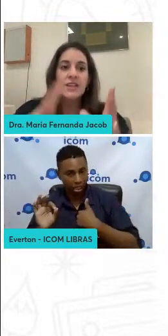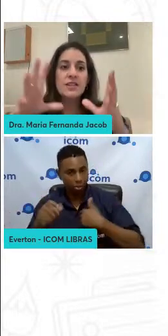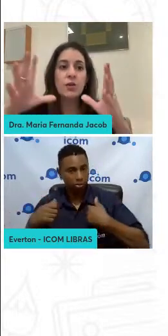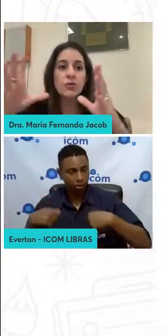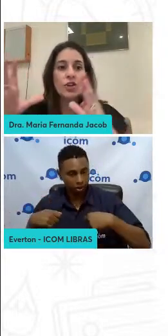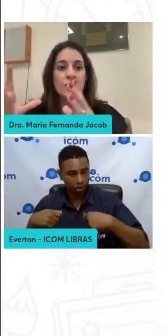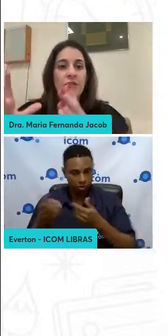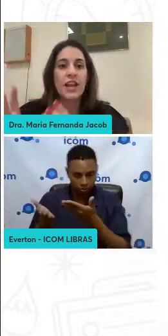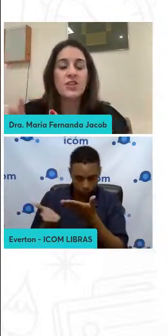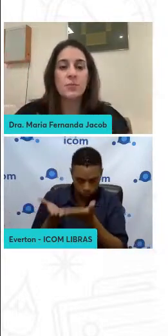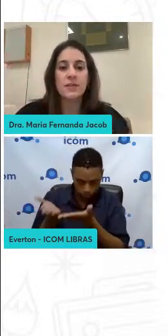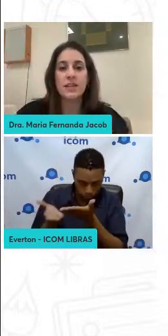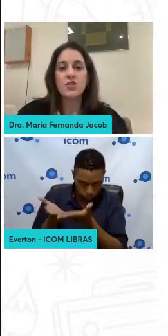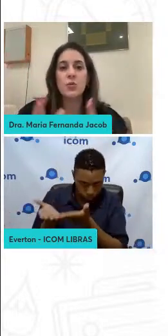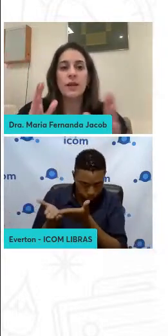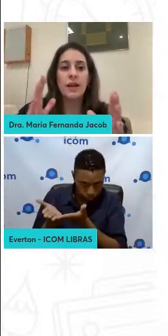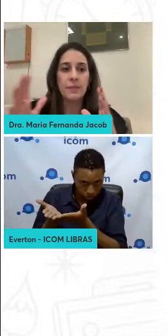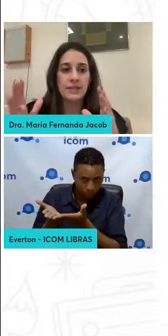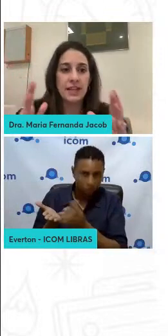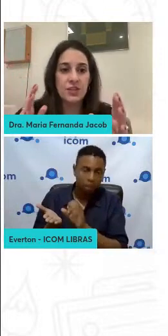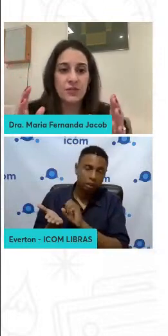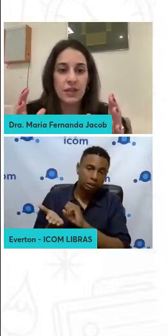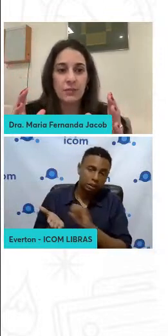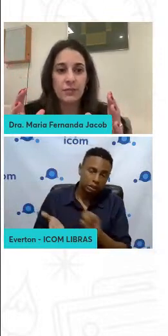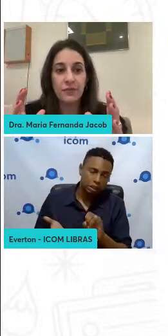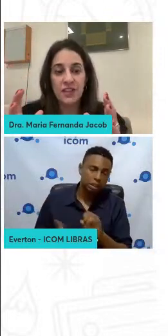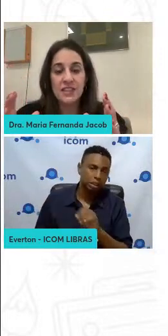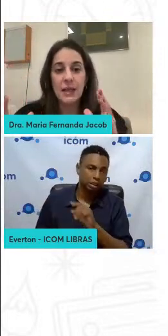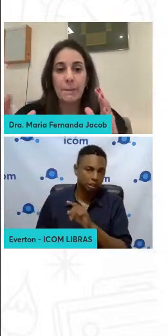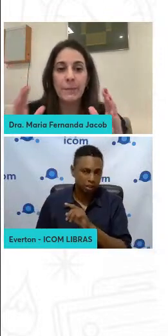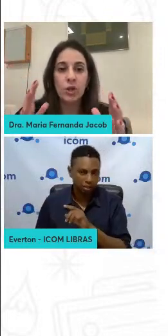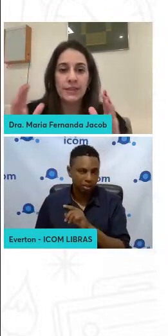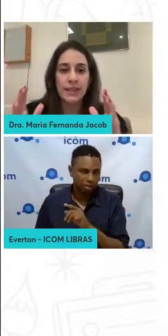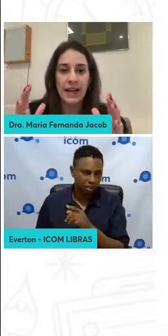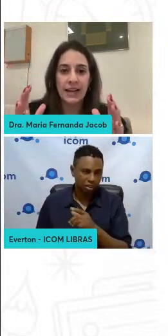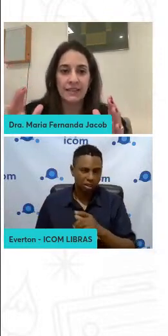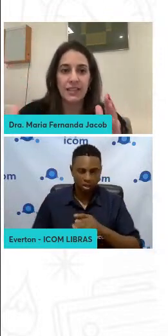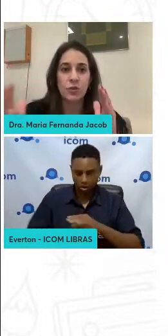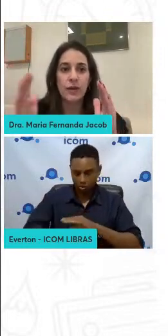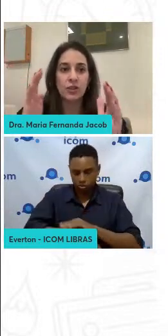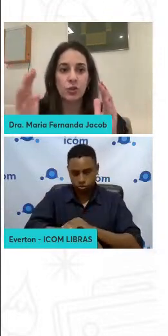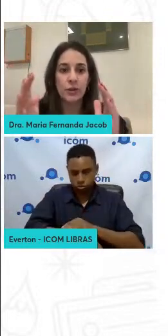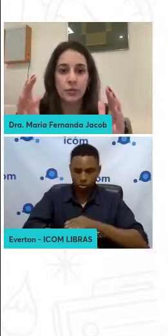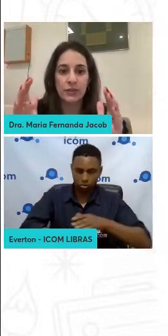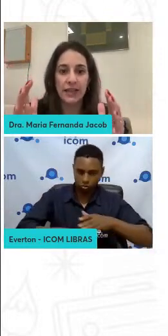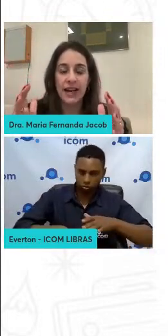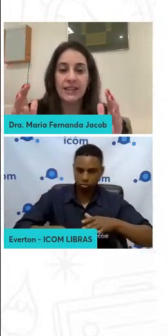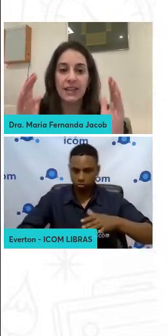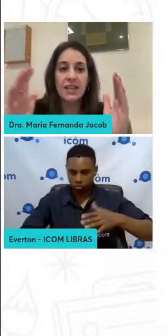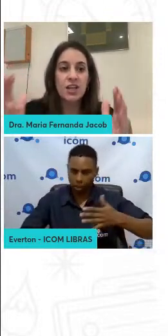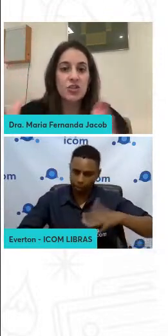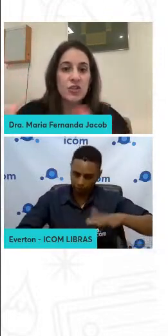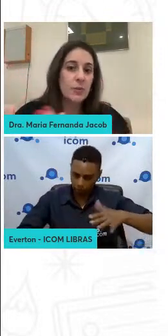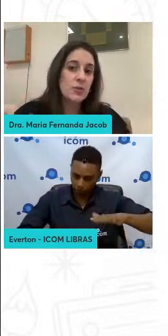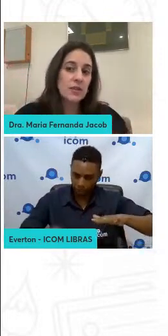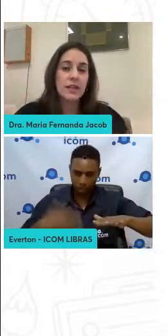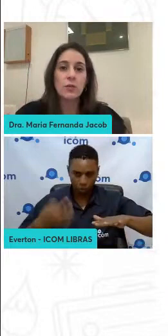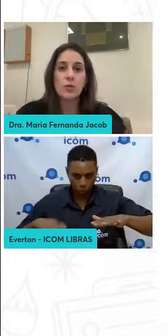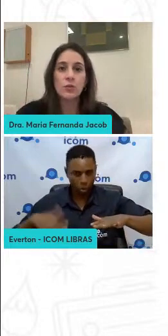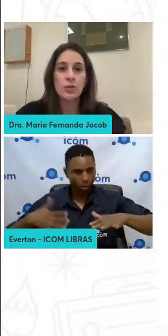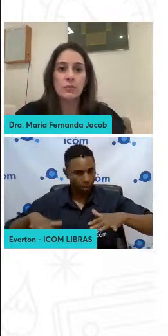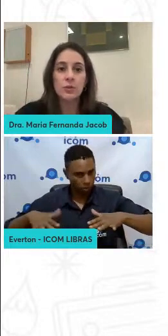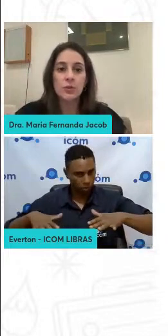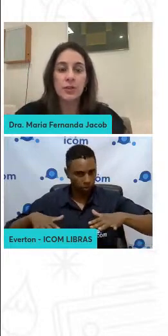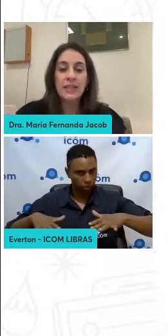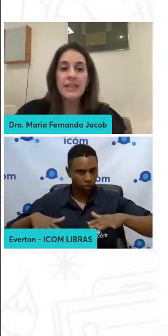paciente. Se eu estou de frente um paciente com uma incapacidade física moderada e uma dor moderada, eu já posso entrar